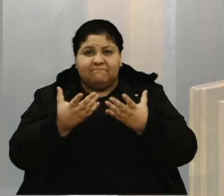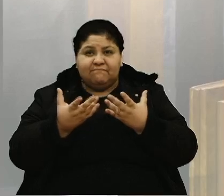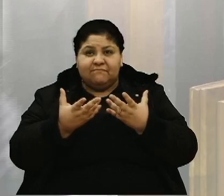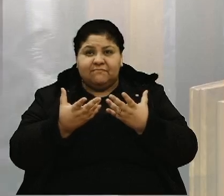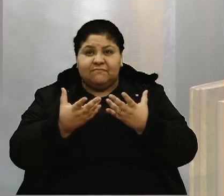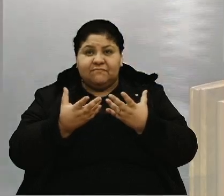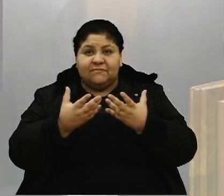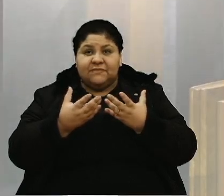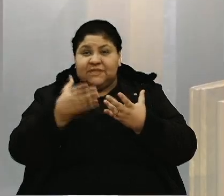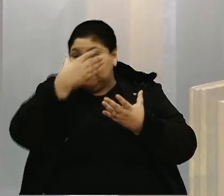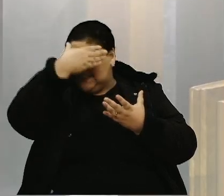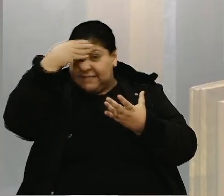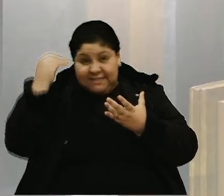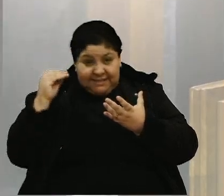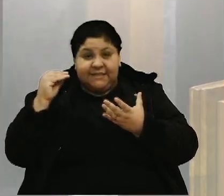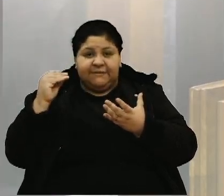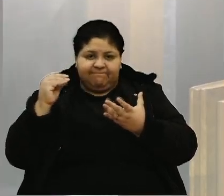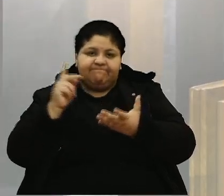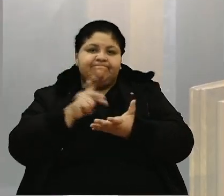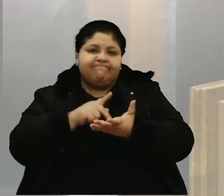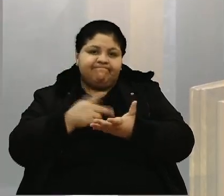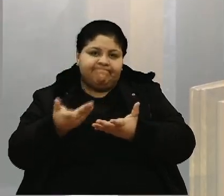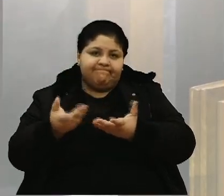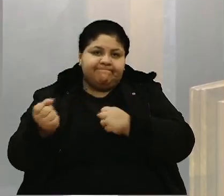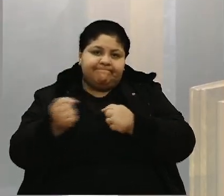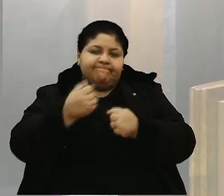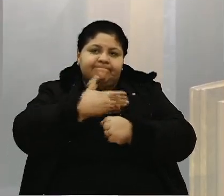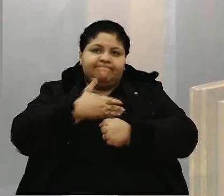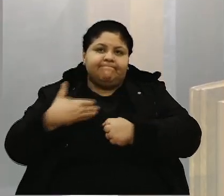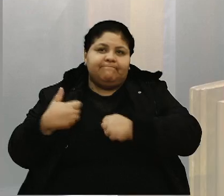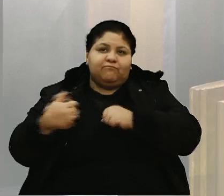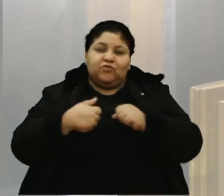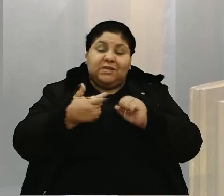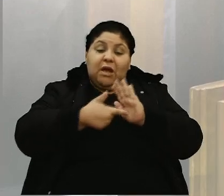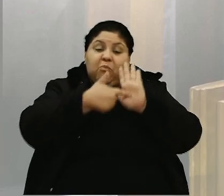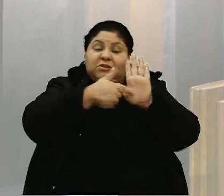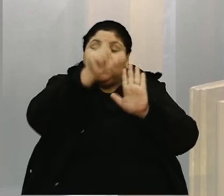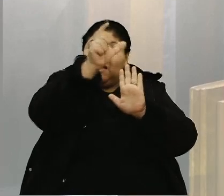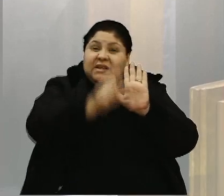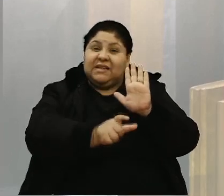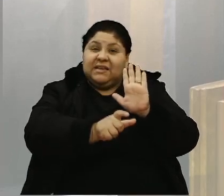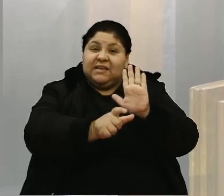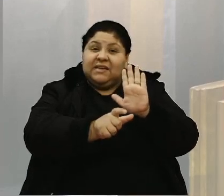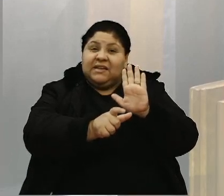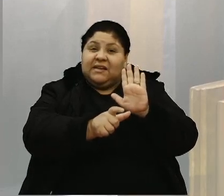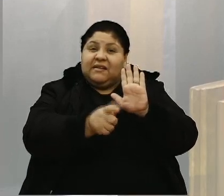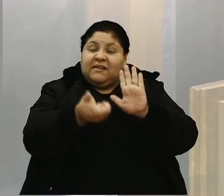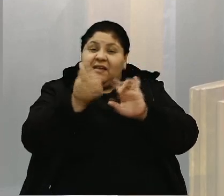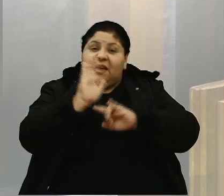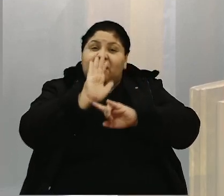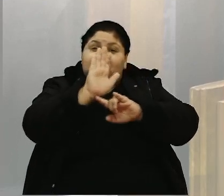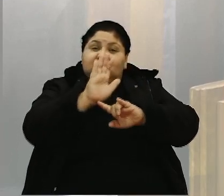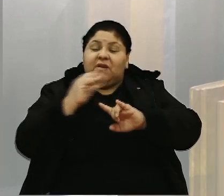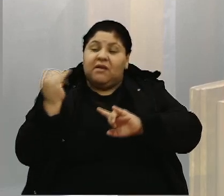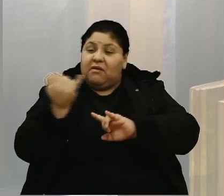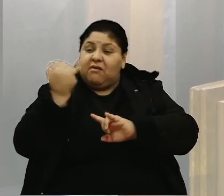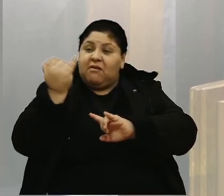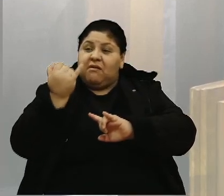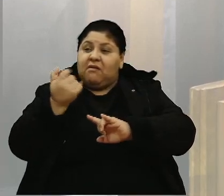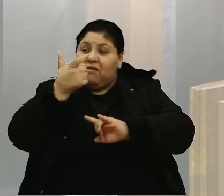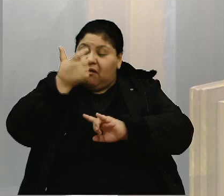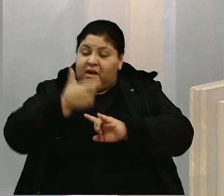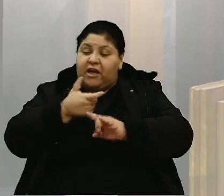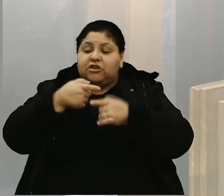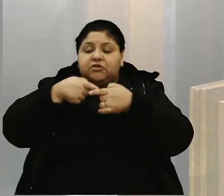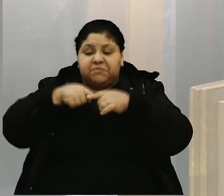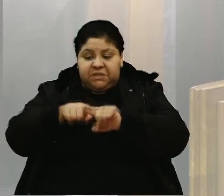deixada de lado. A verdade é essa. Então, se o poder público puder sinalizar para essas pessoas que querem ajudar, é muito importante. Eu acho que essas parcerias são